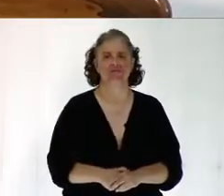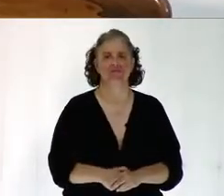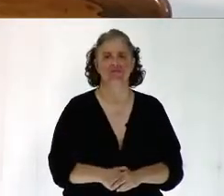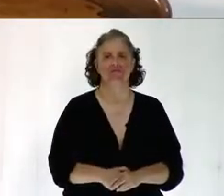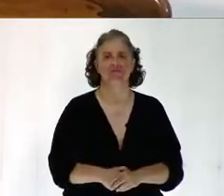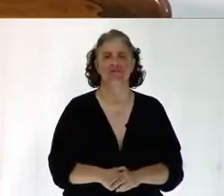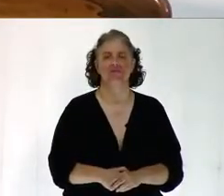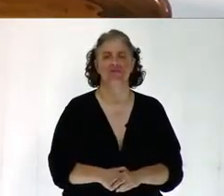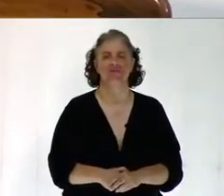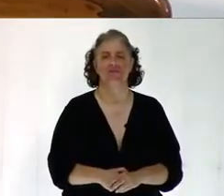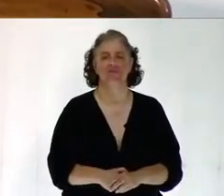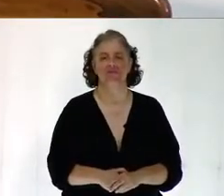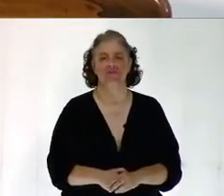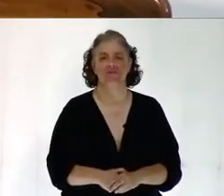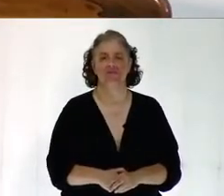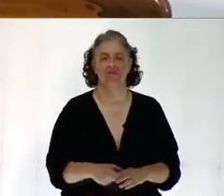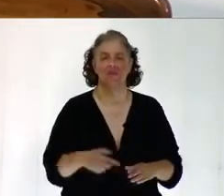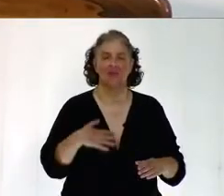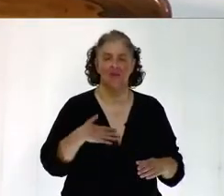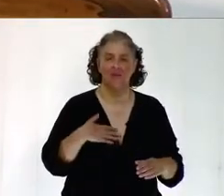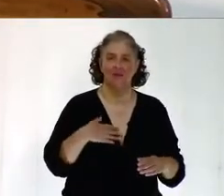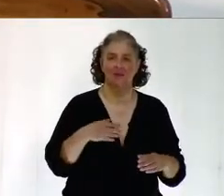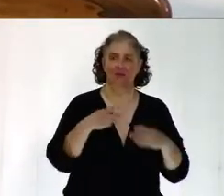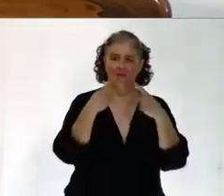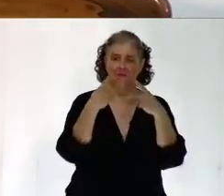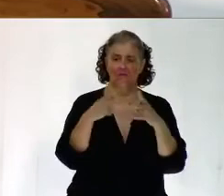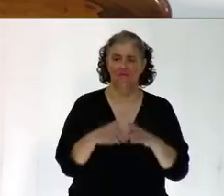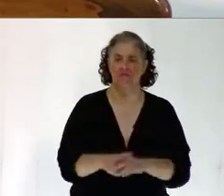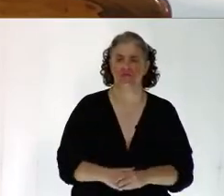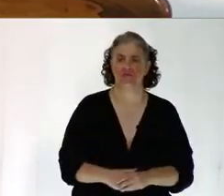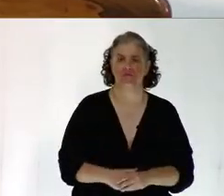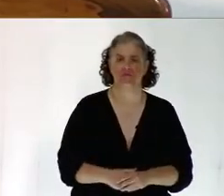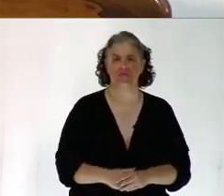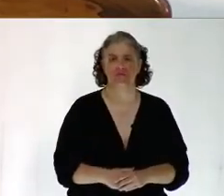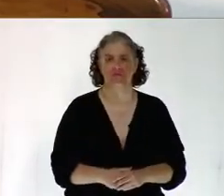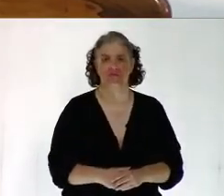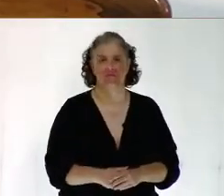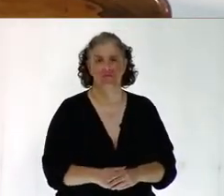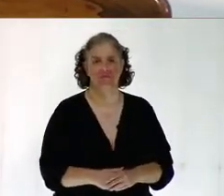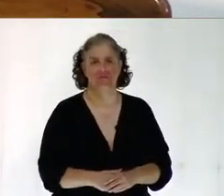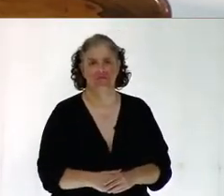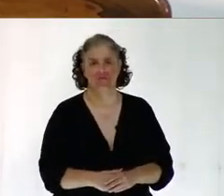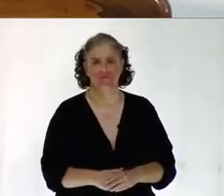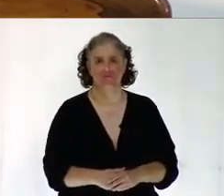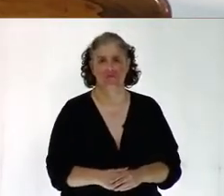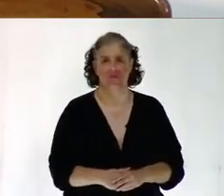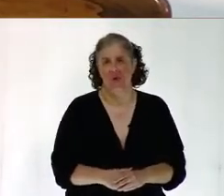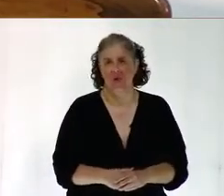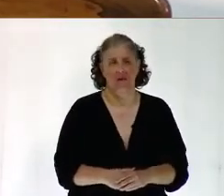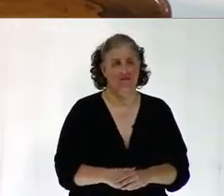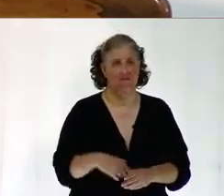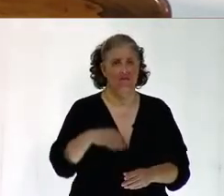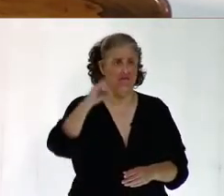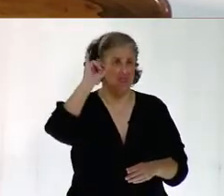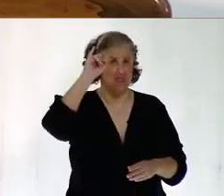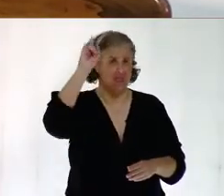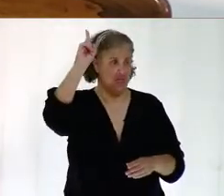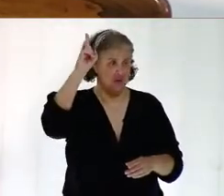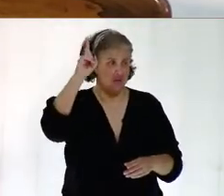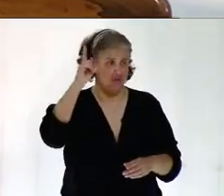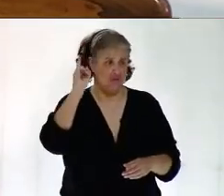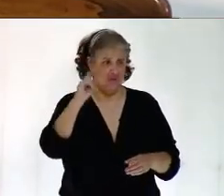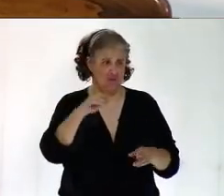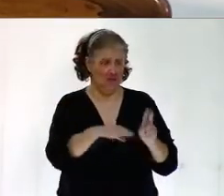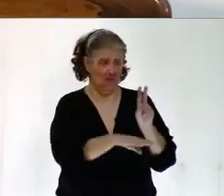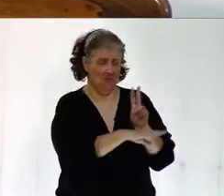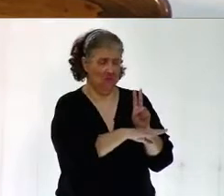e eu estou propondo aqui a primeira tentação é deus não cuida de ti a deus não